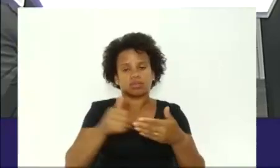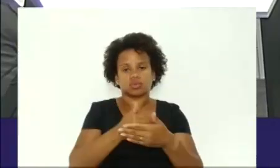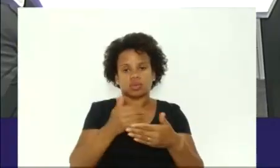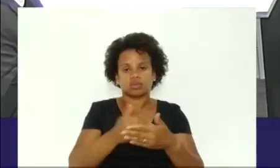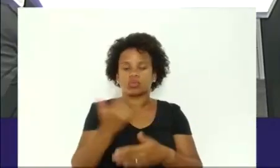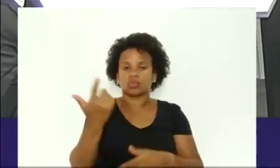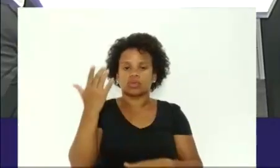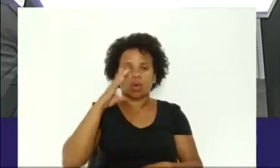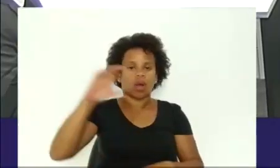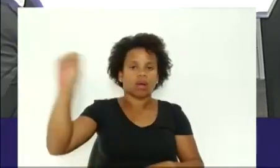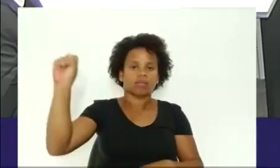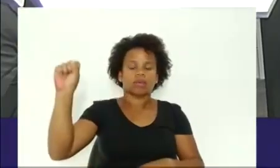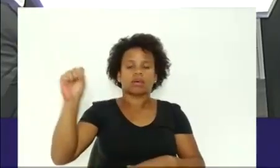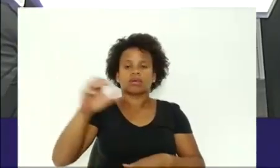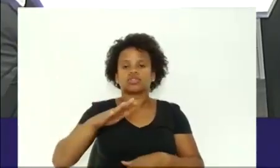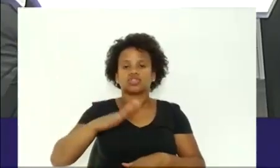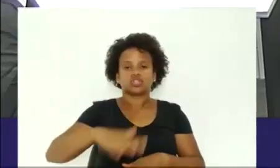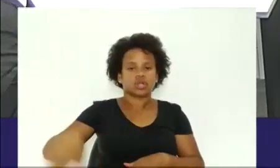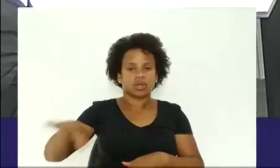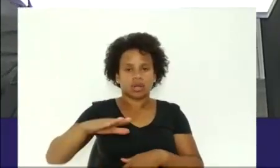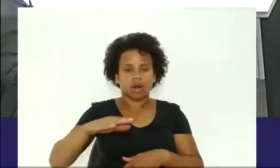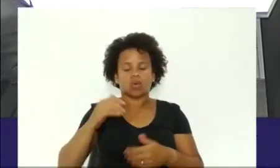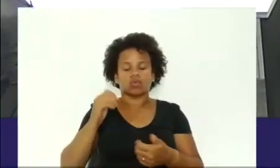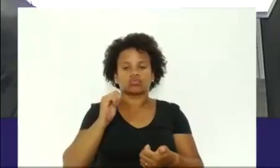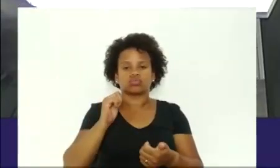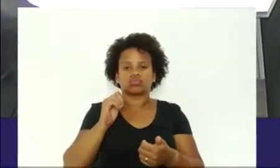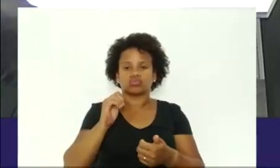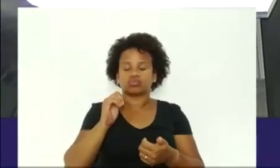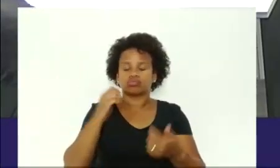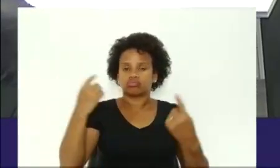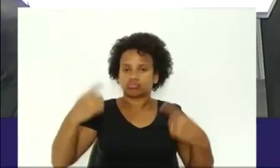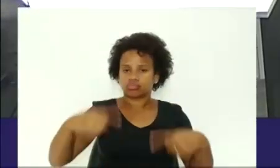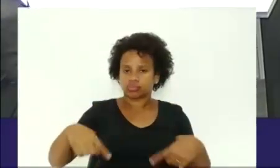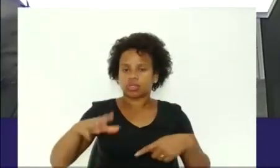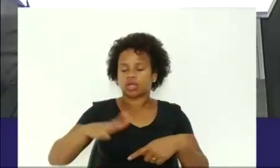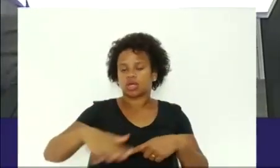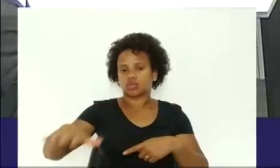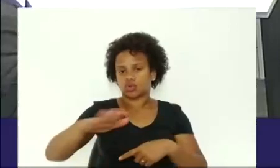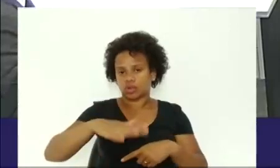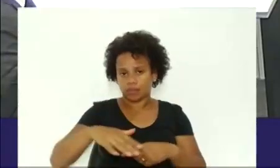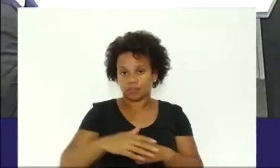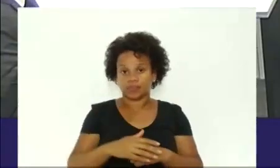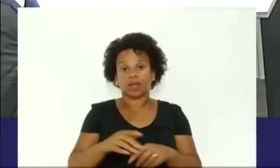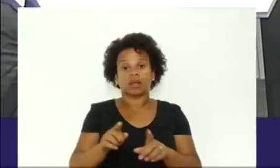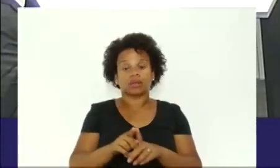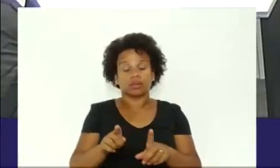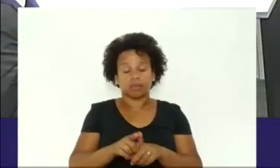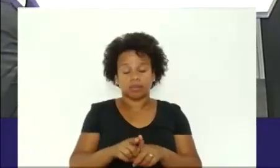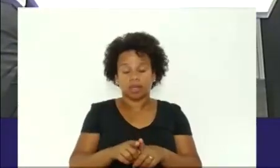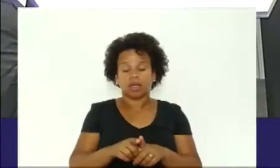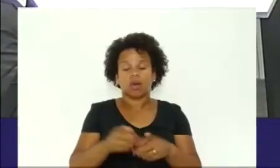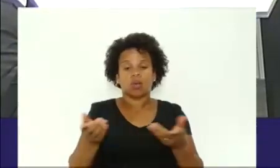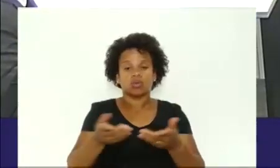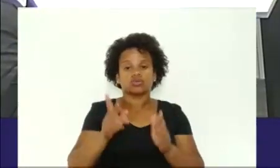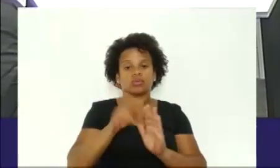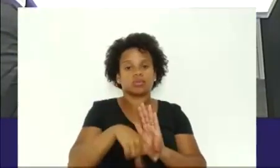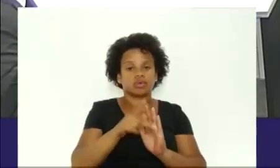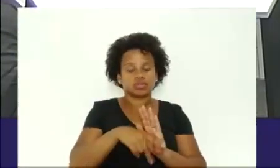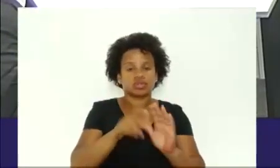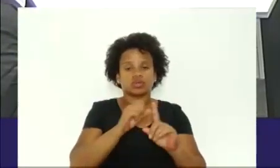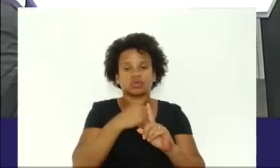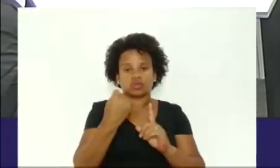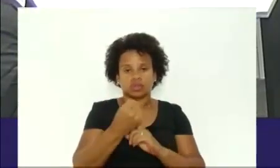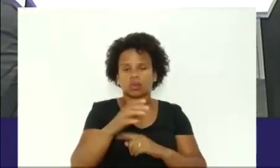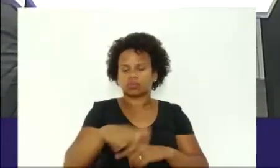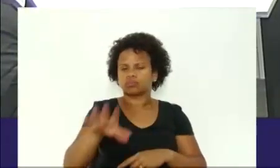Jogos Regionais. Hoje é reconhecida por seu envolvimento com a cidade e por seus projetos sociais, entre eles o Pé na